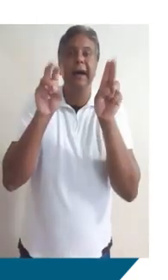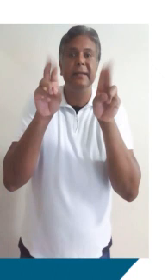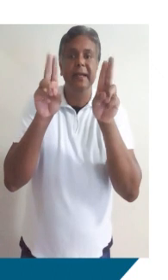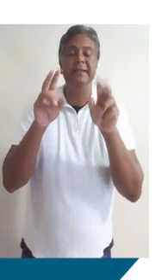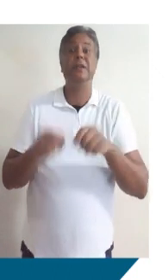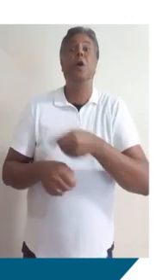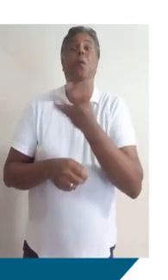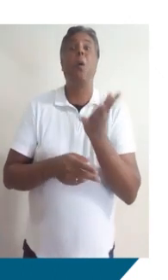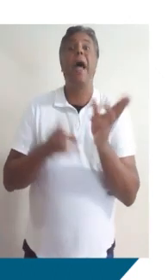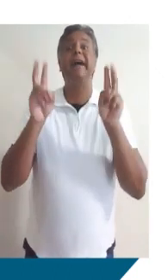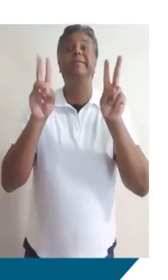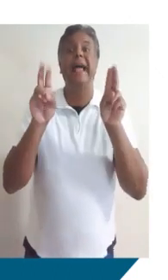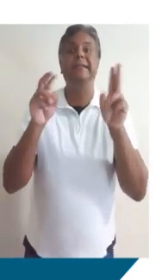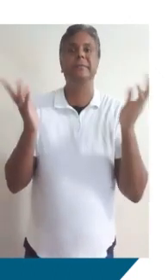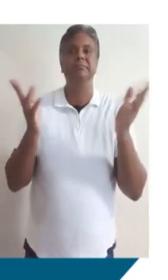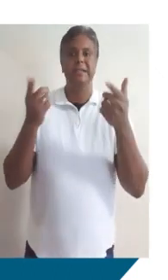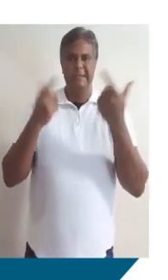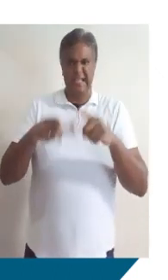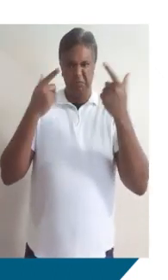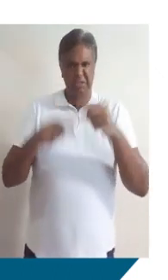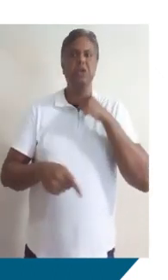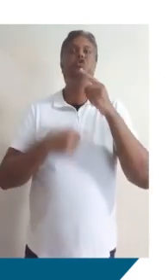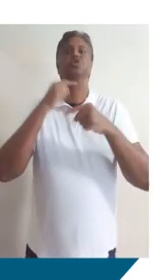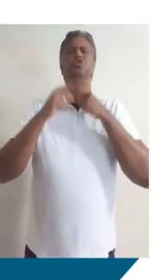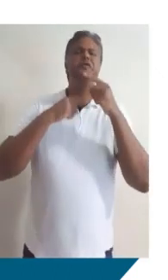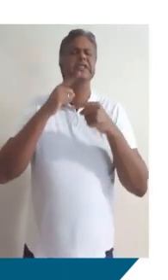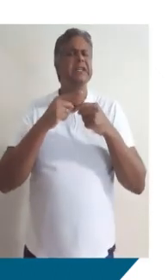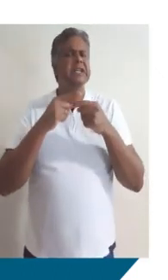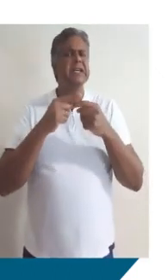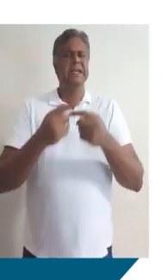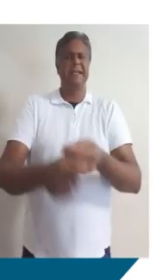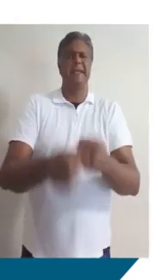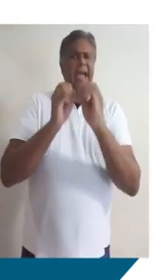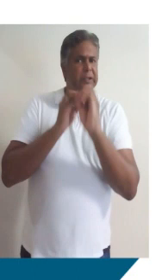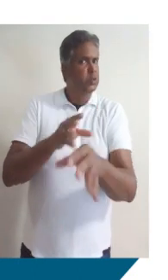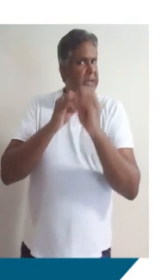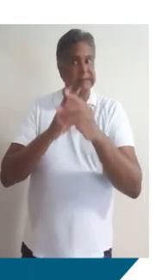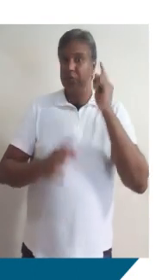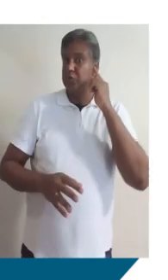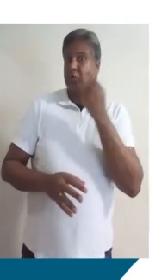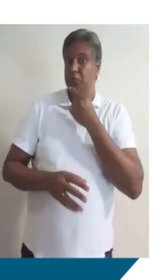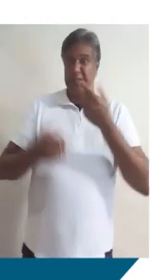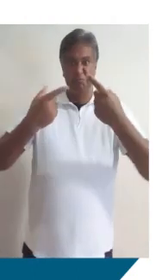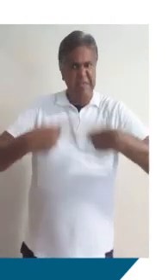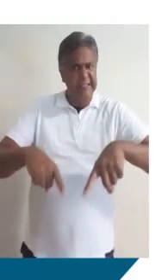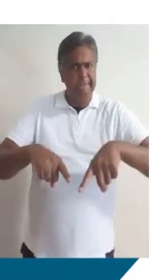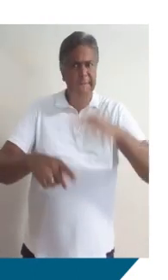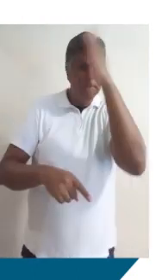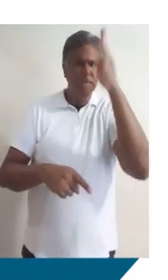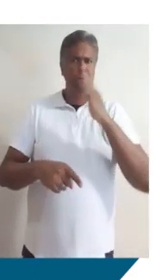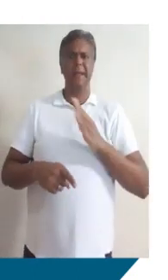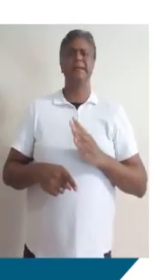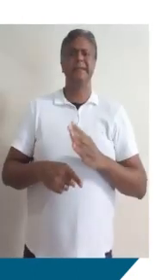a tese? Não há dúvidas de que a formação educacional de surdos é um desafio no Brasil, o qual ocorre,